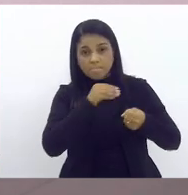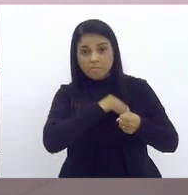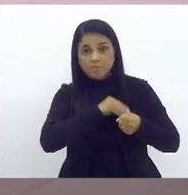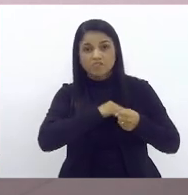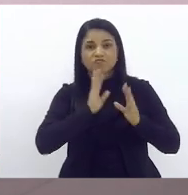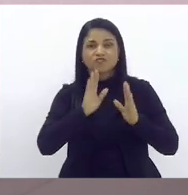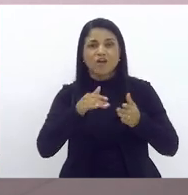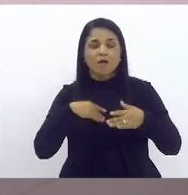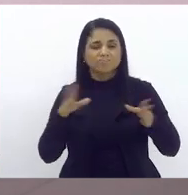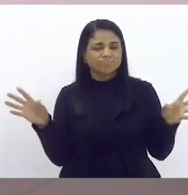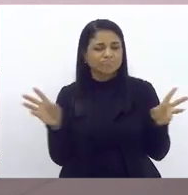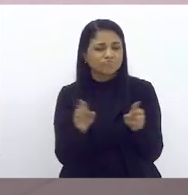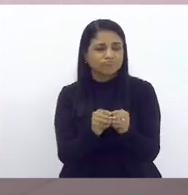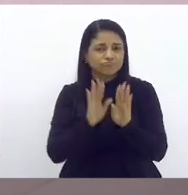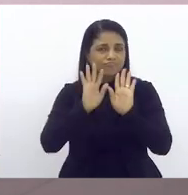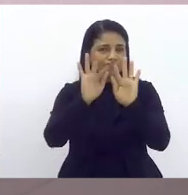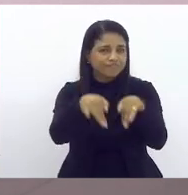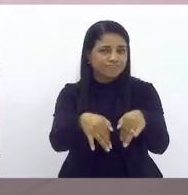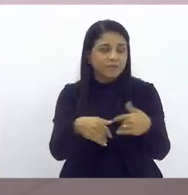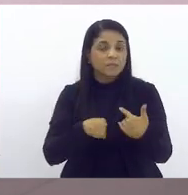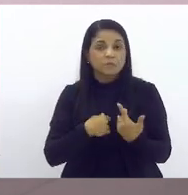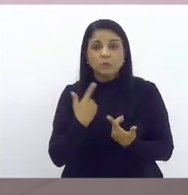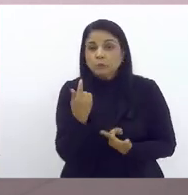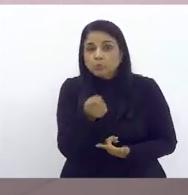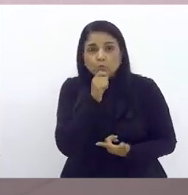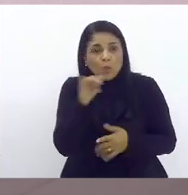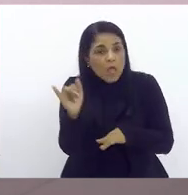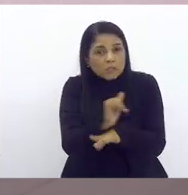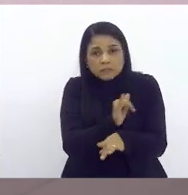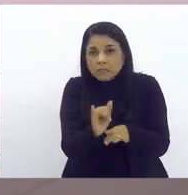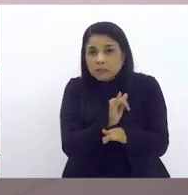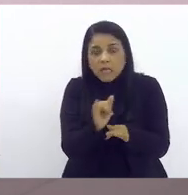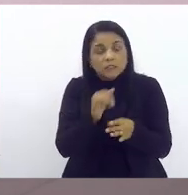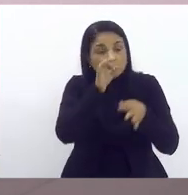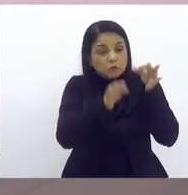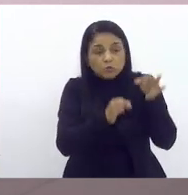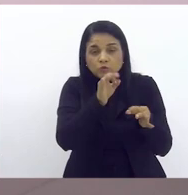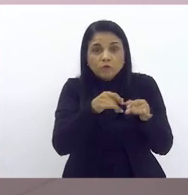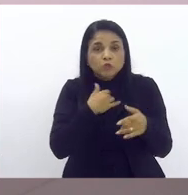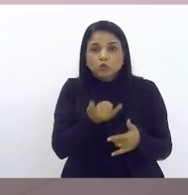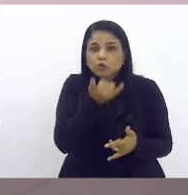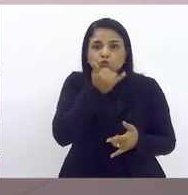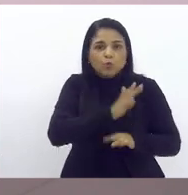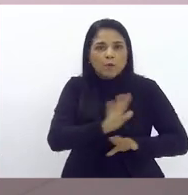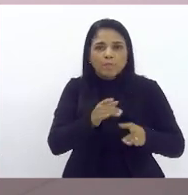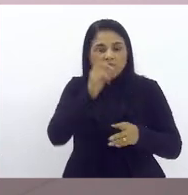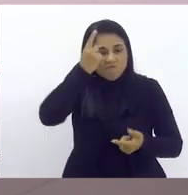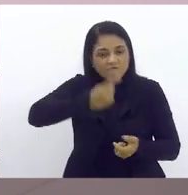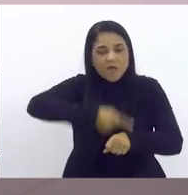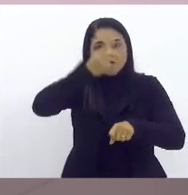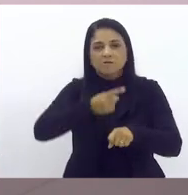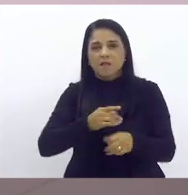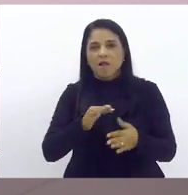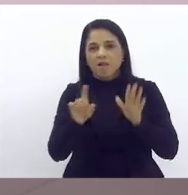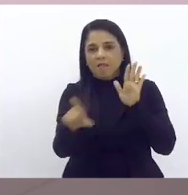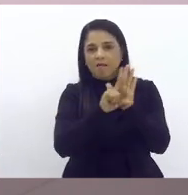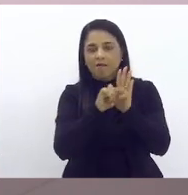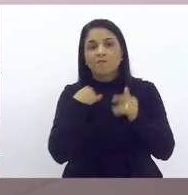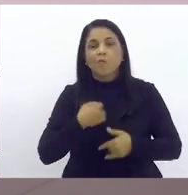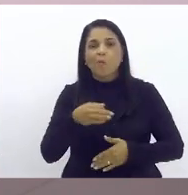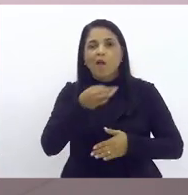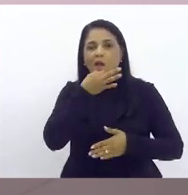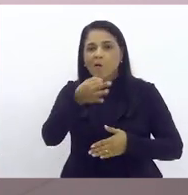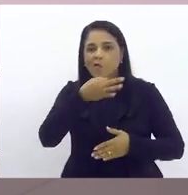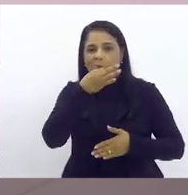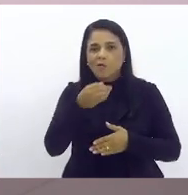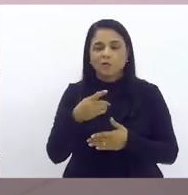se esgotando, porque não há mais nenhum tipo de subterfúgio para ser utilizar juridicamente para questionar a validade dessa lei. O argumento, por exemplo, que